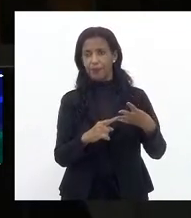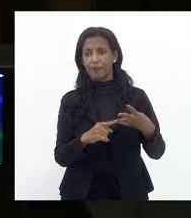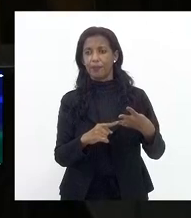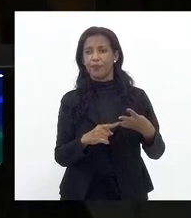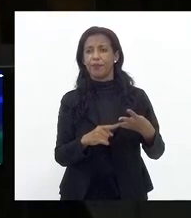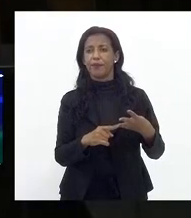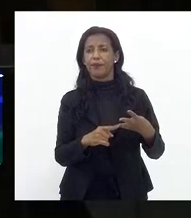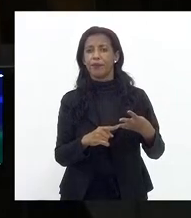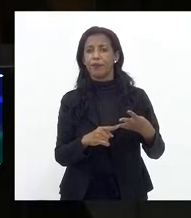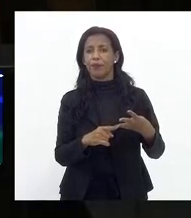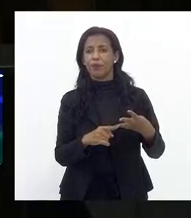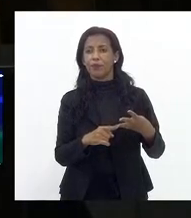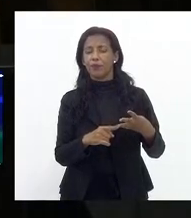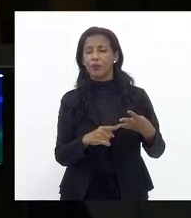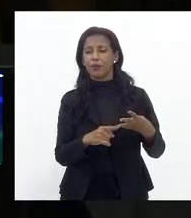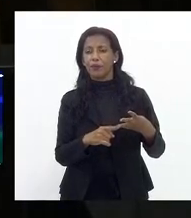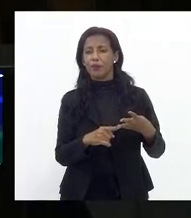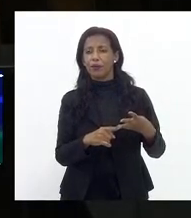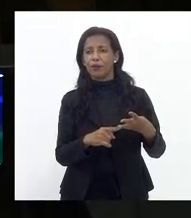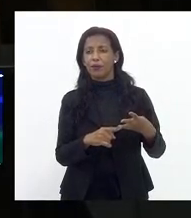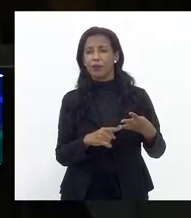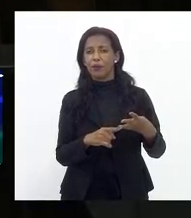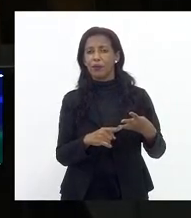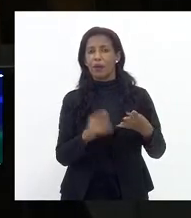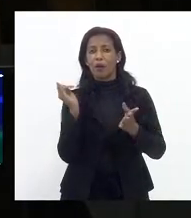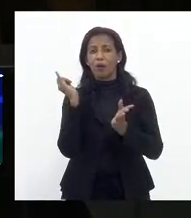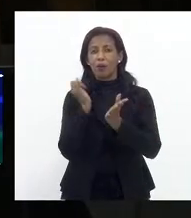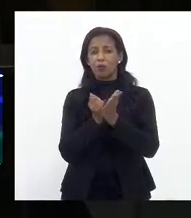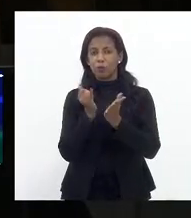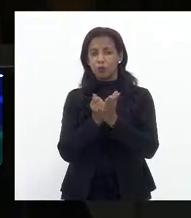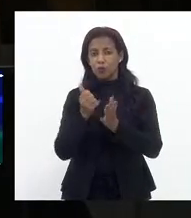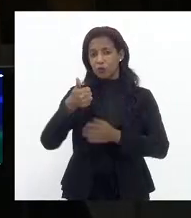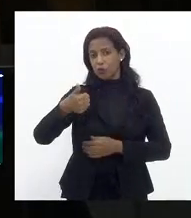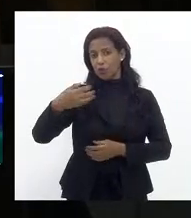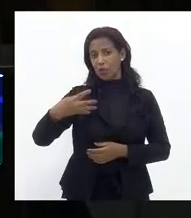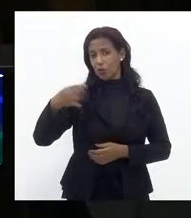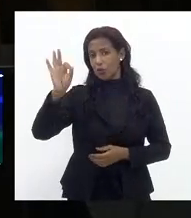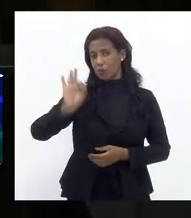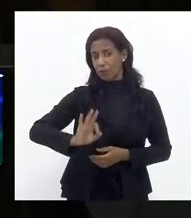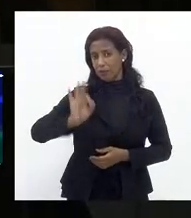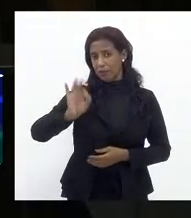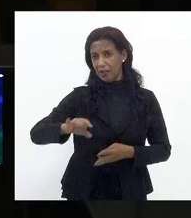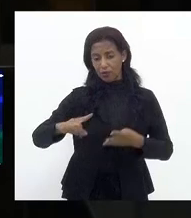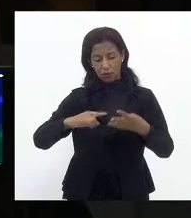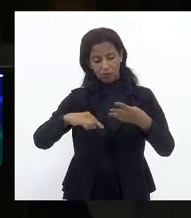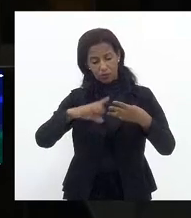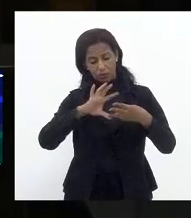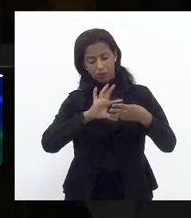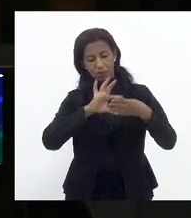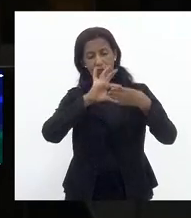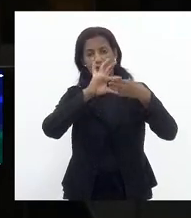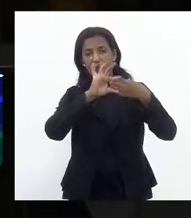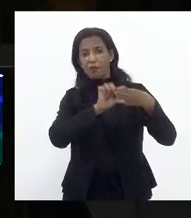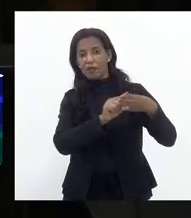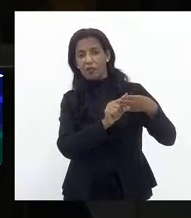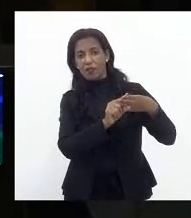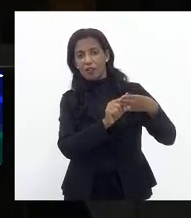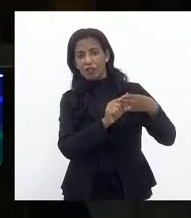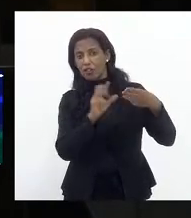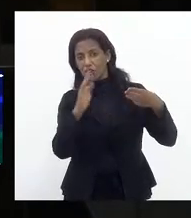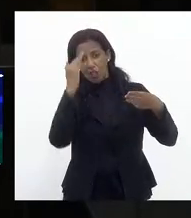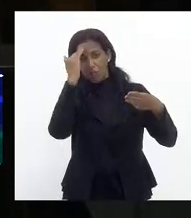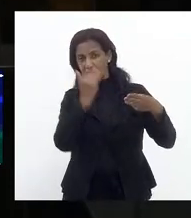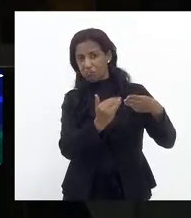se a gente tá atendendo a alíquota de 14%, tem